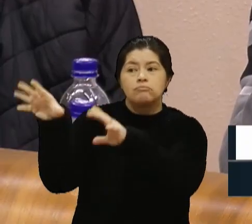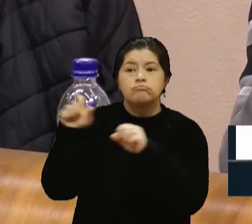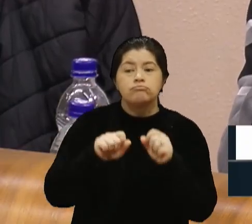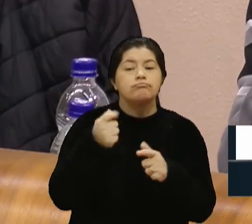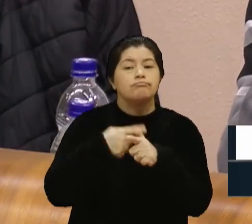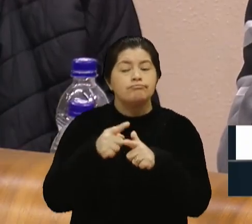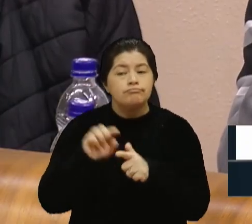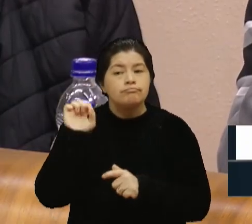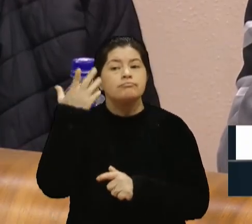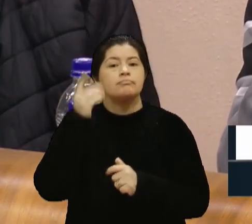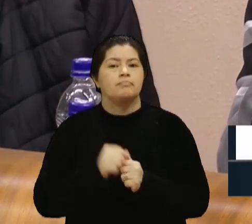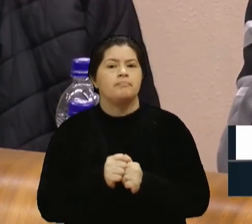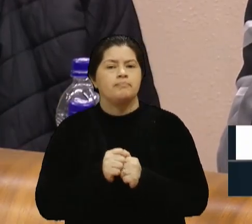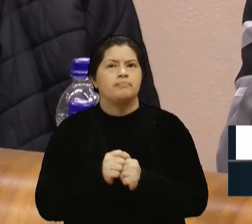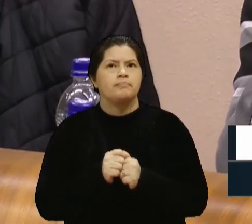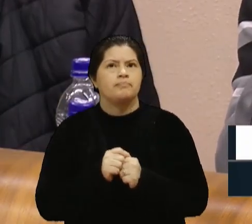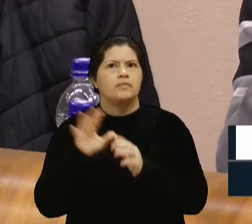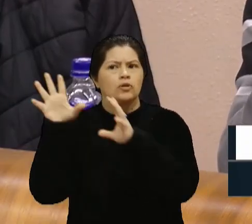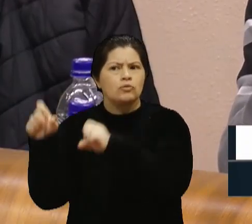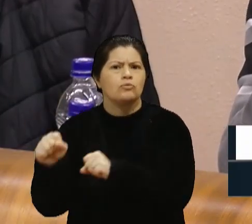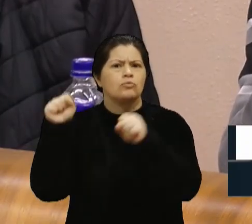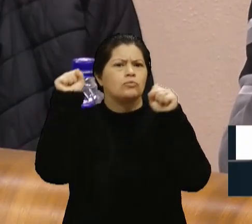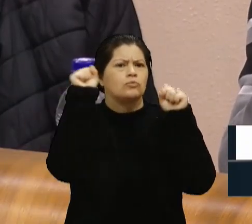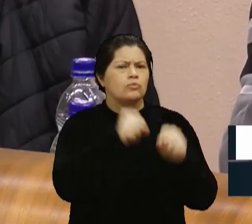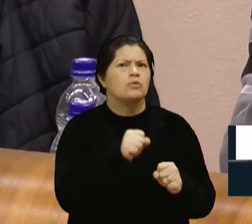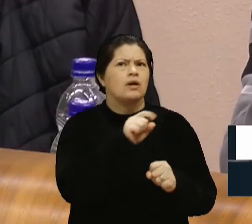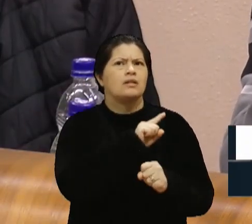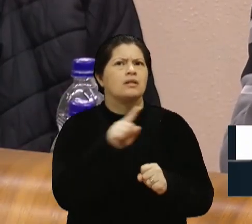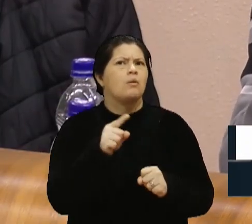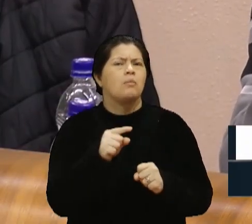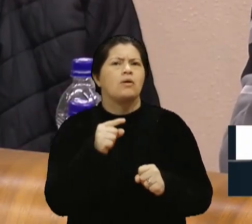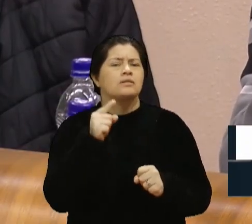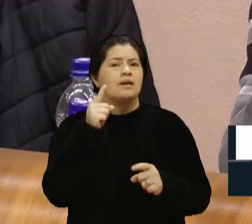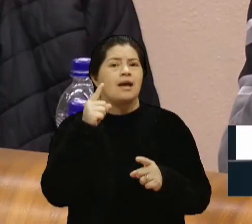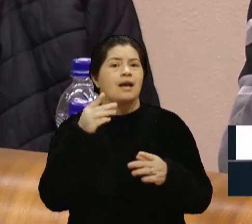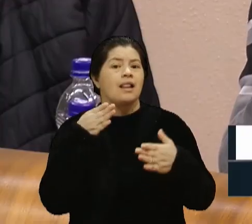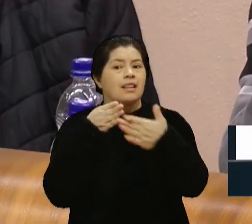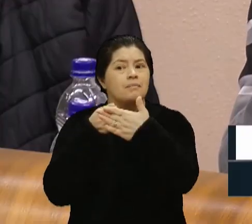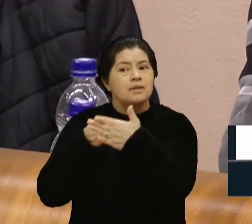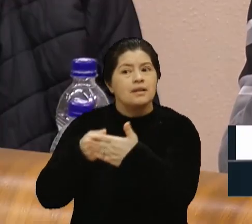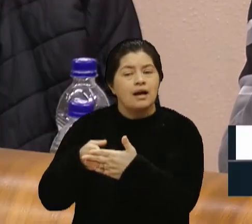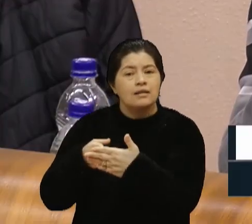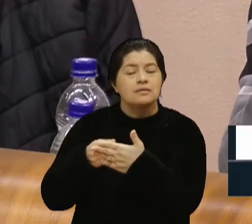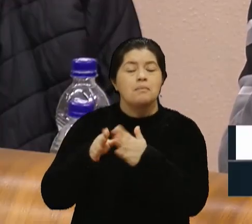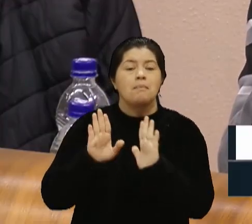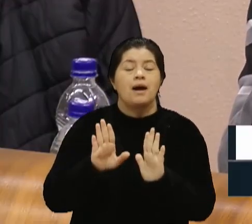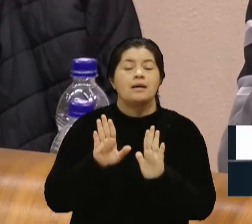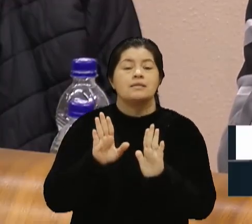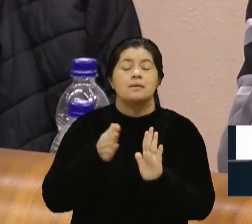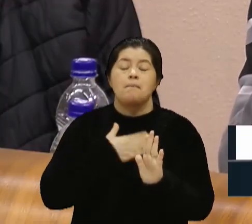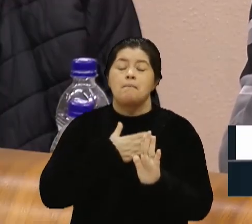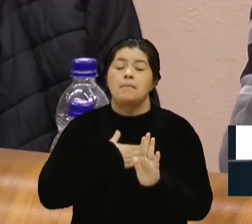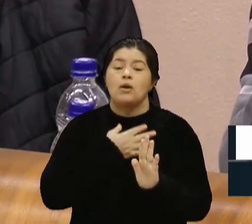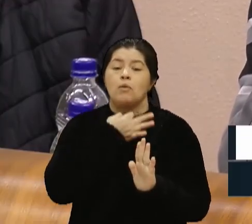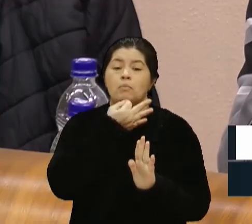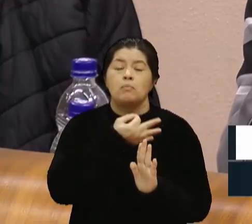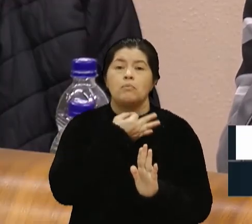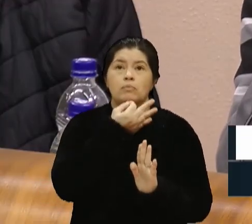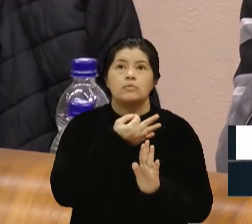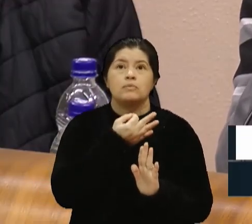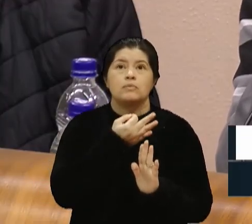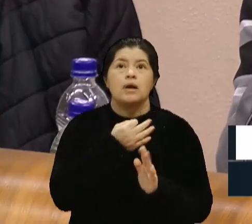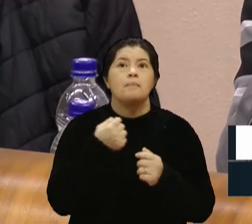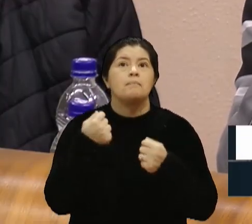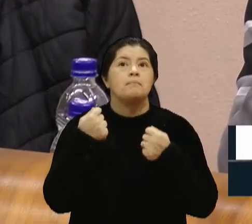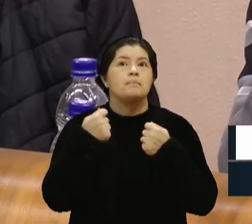E eu acho que a compulsoriedade, ela não deve ser ilimitada, mas, na minha opinião, ela deve existir para